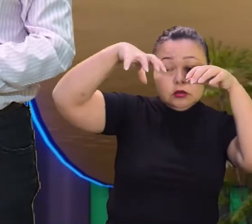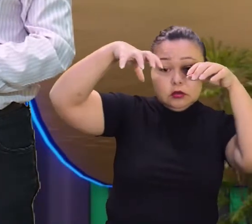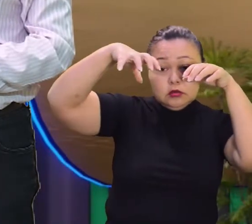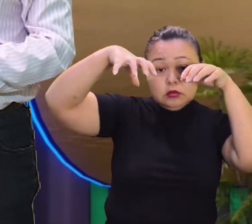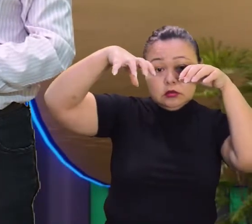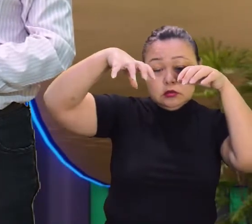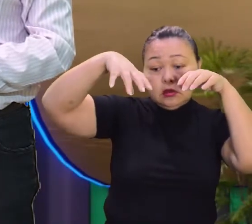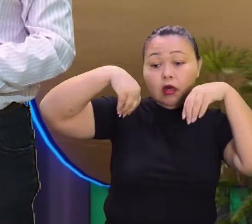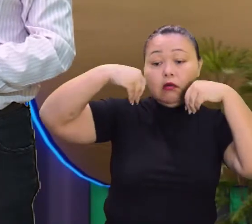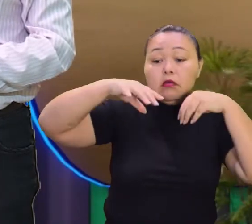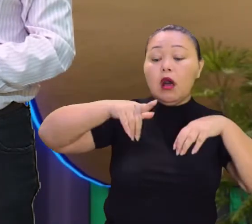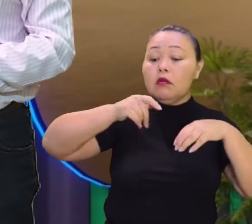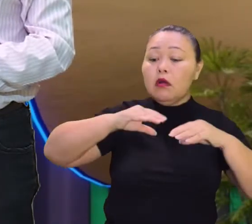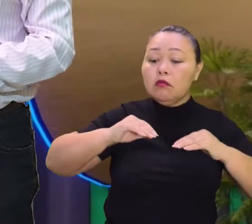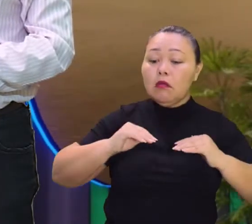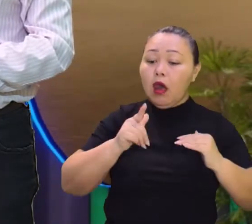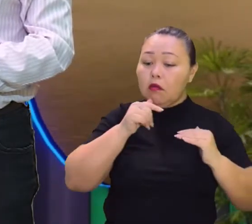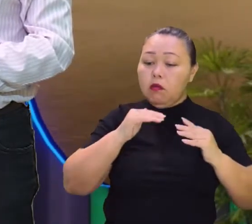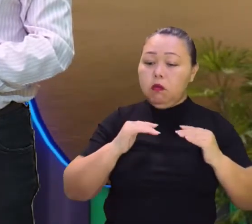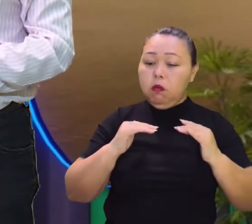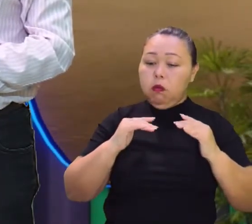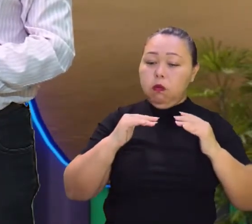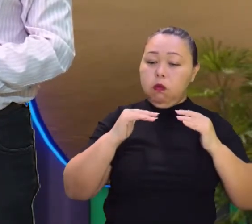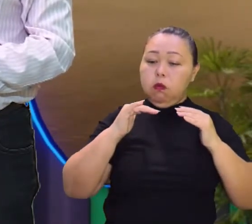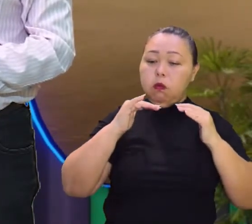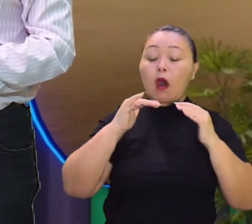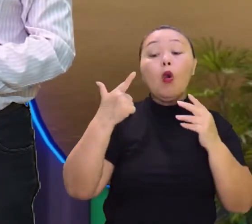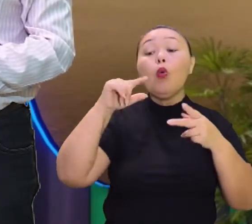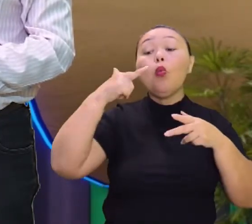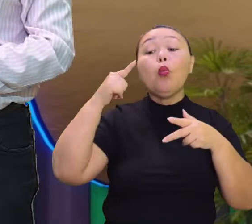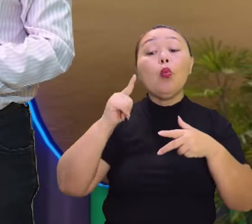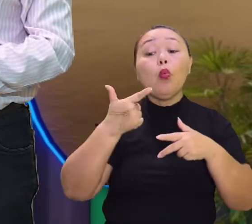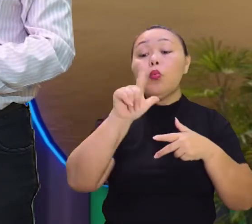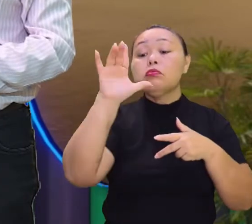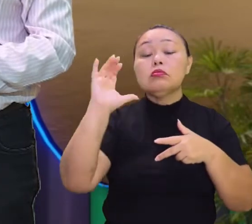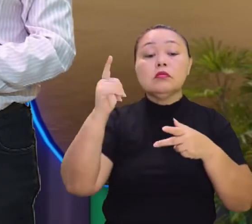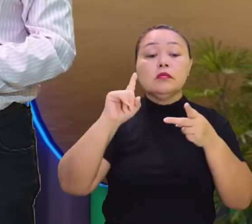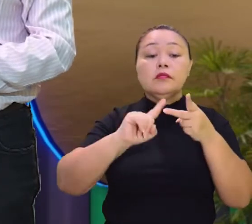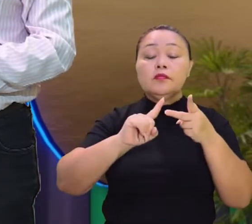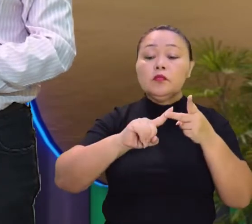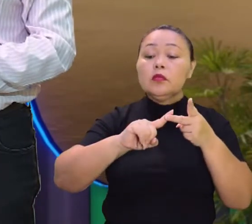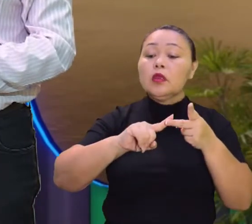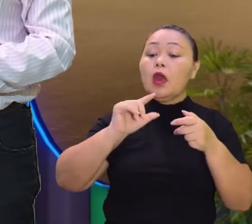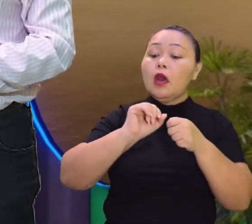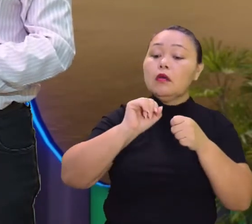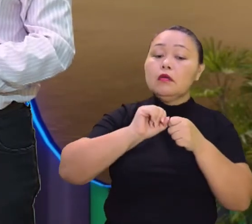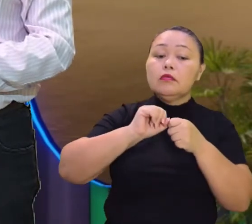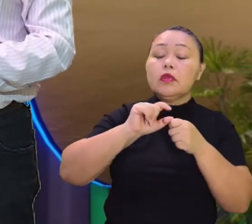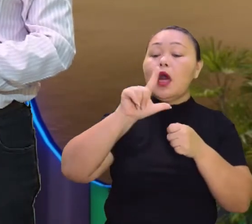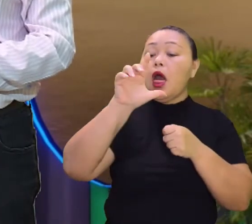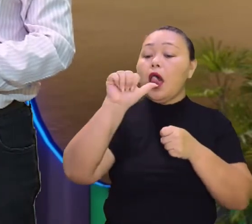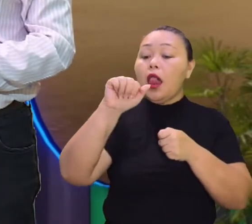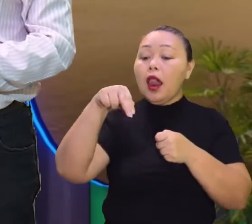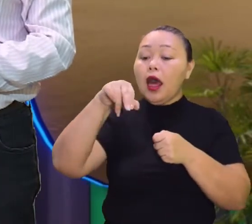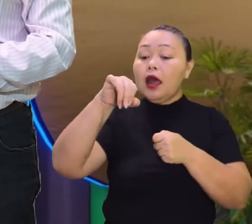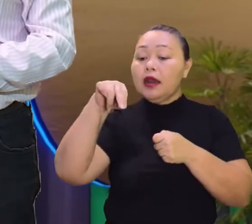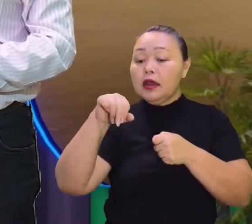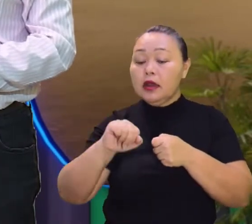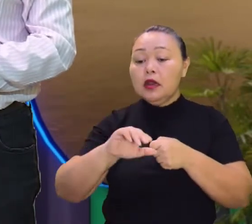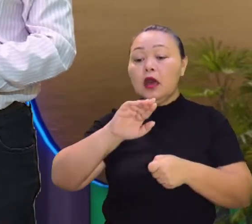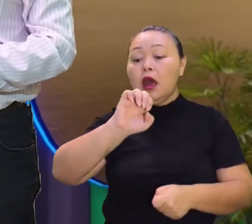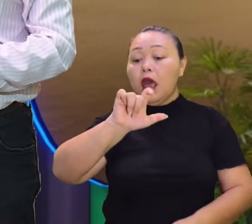valor do volume do rio, existem também outros fenômenos, como El Niño e La Niña, também,